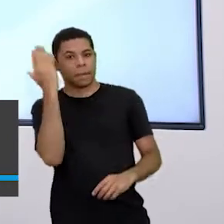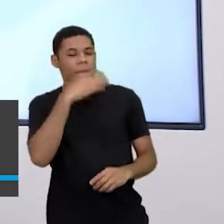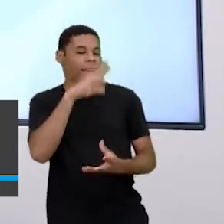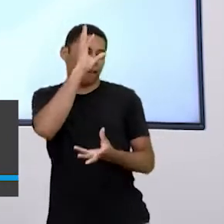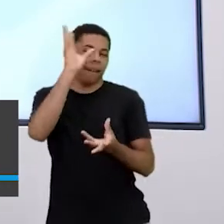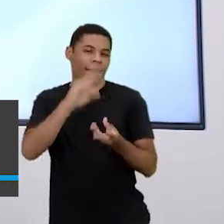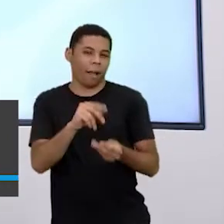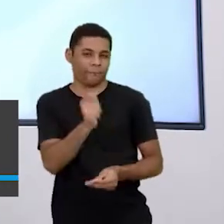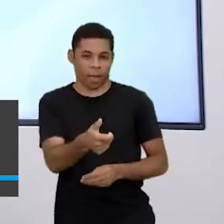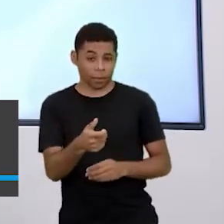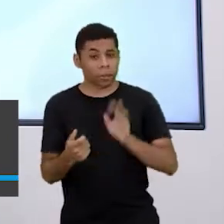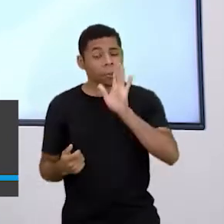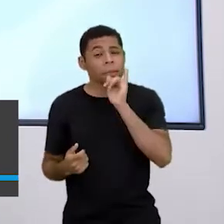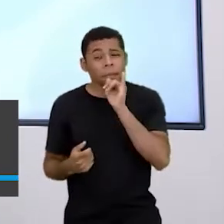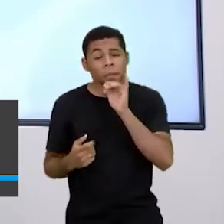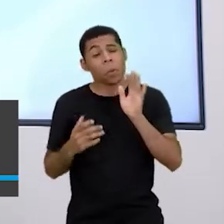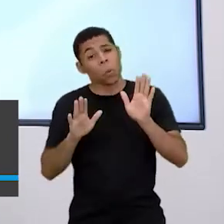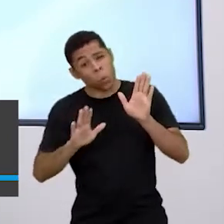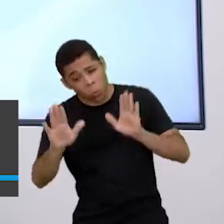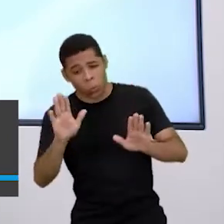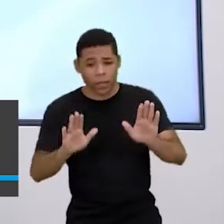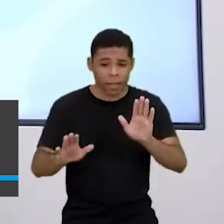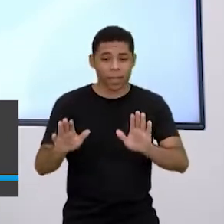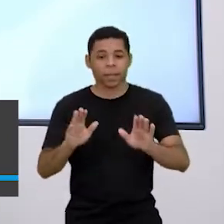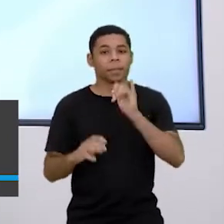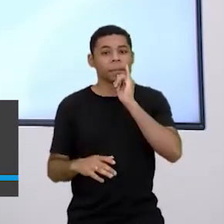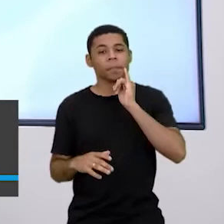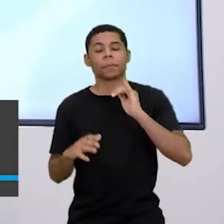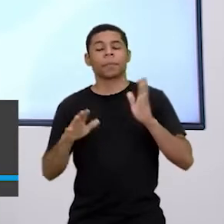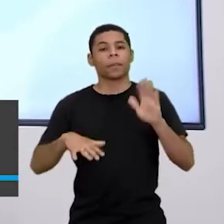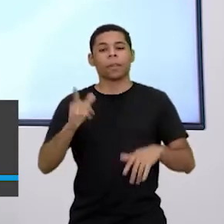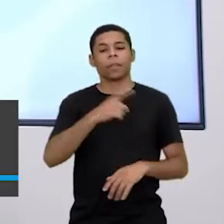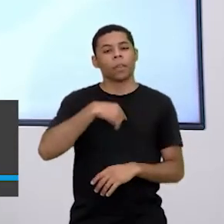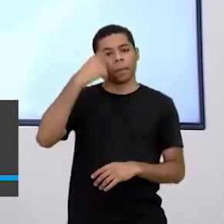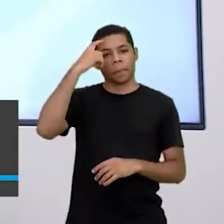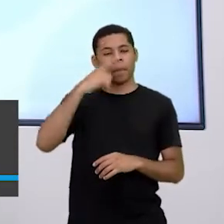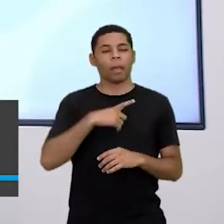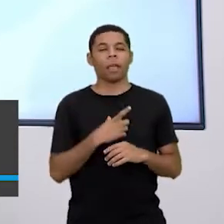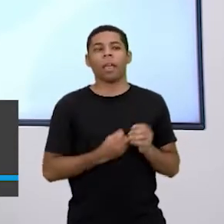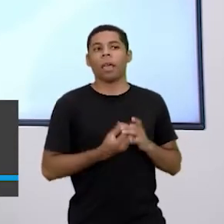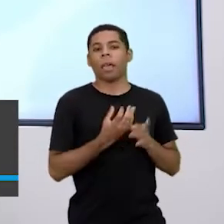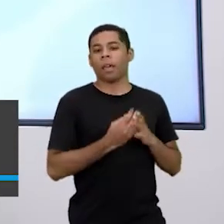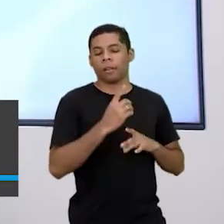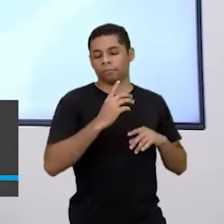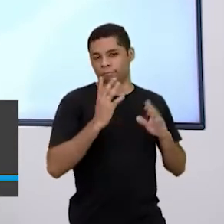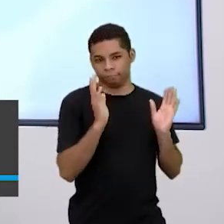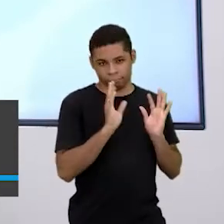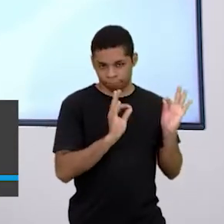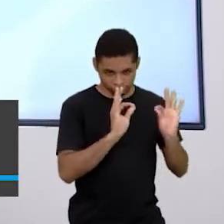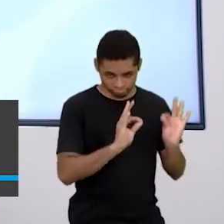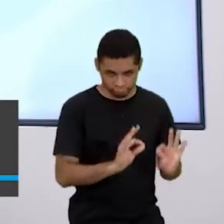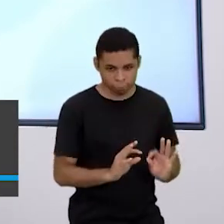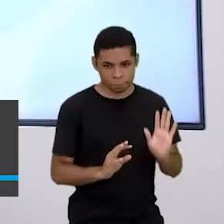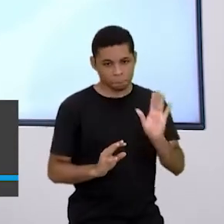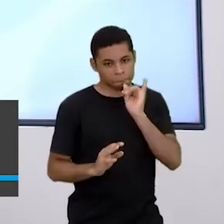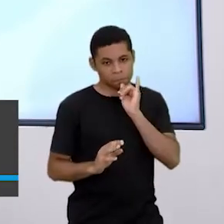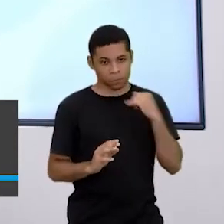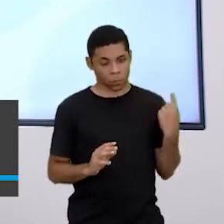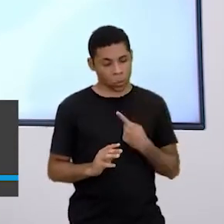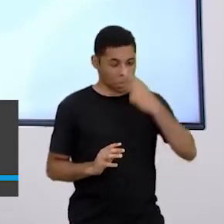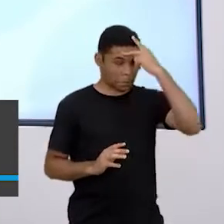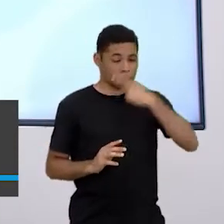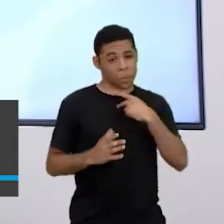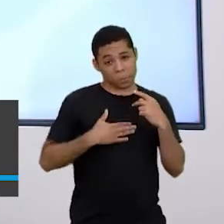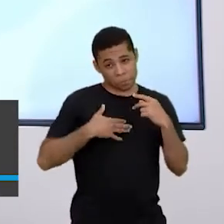gente tem que tomar muito cuidado com isso, né? Porque às vezes a gente tem alguns estereótipos aí que a gente tem que trabalhar às vezes, entre a gente mesmo,